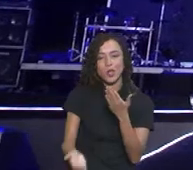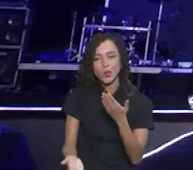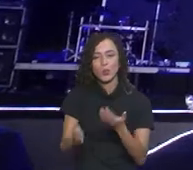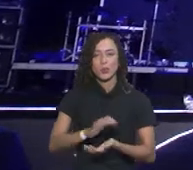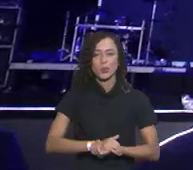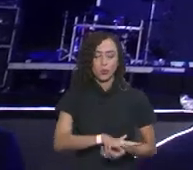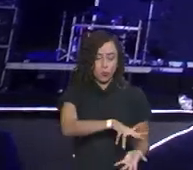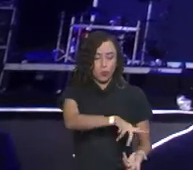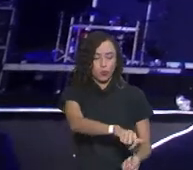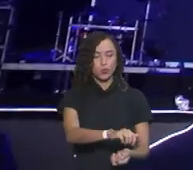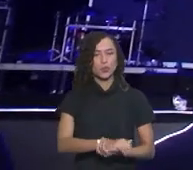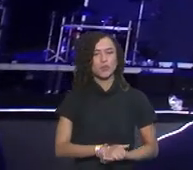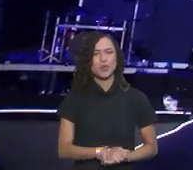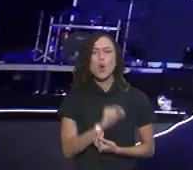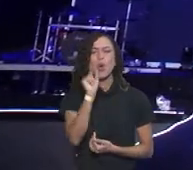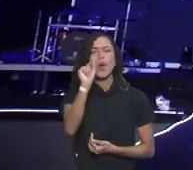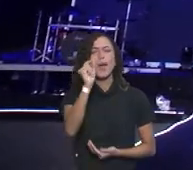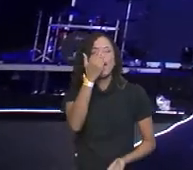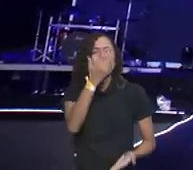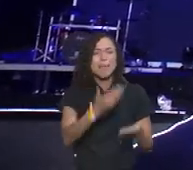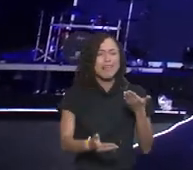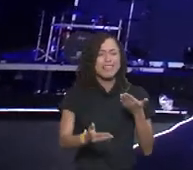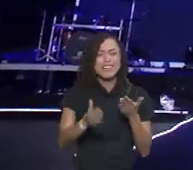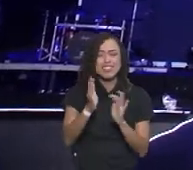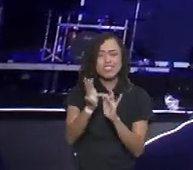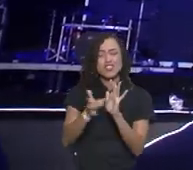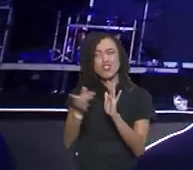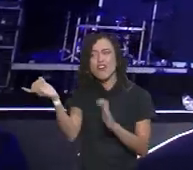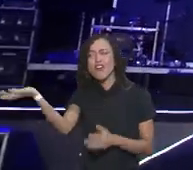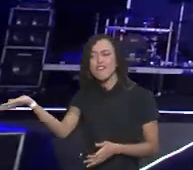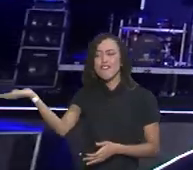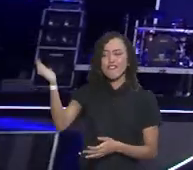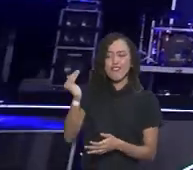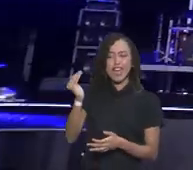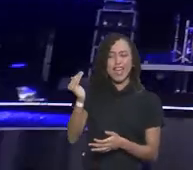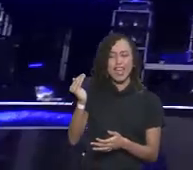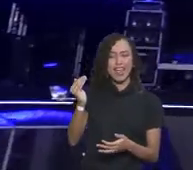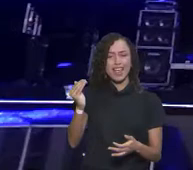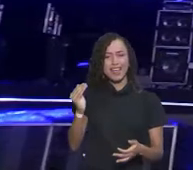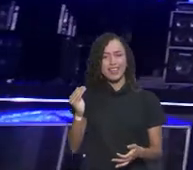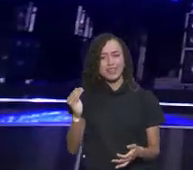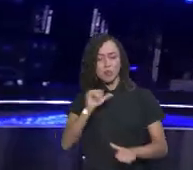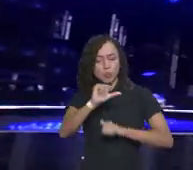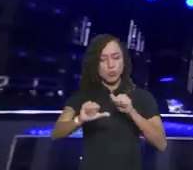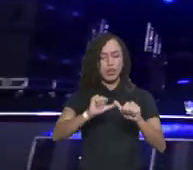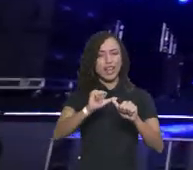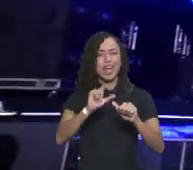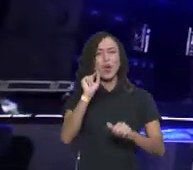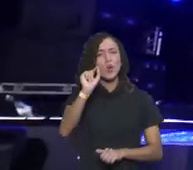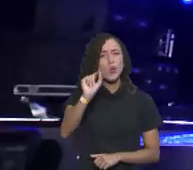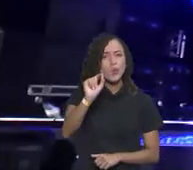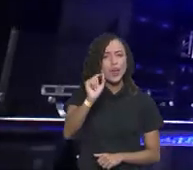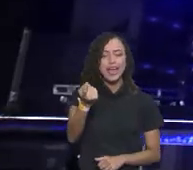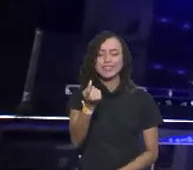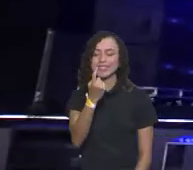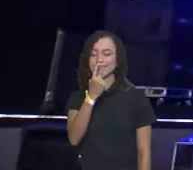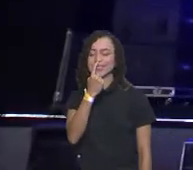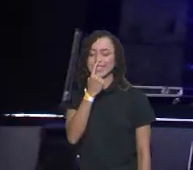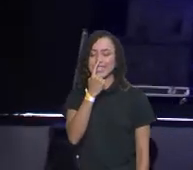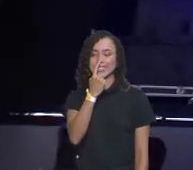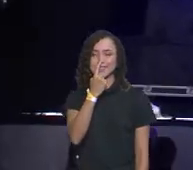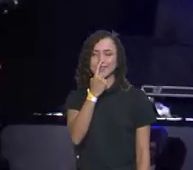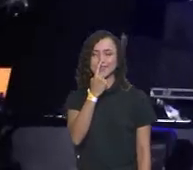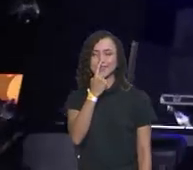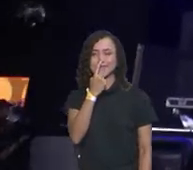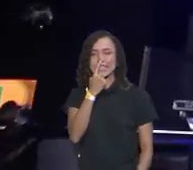perdido o que é que se perdeu que Jesus ele veio resgatar a intimidade o acesso